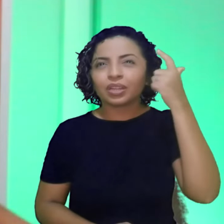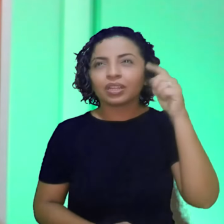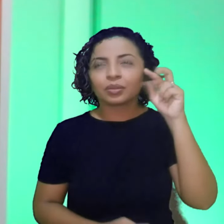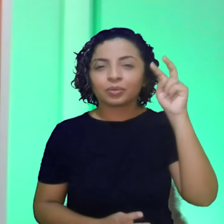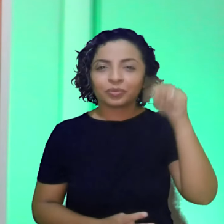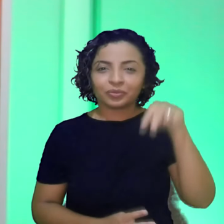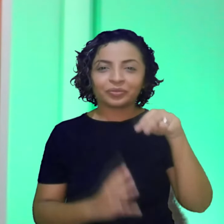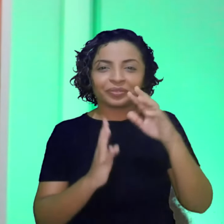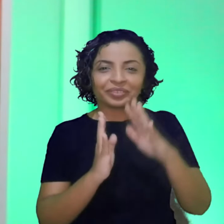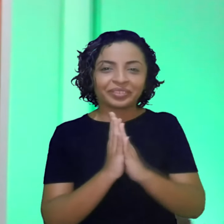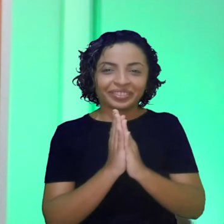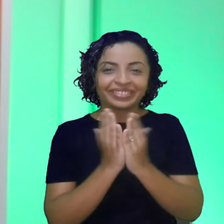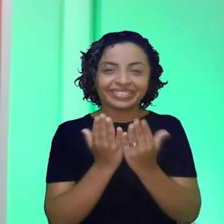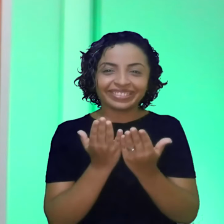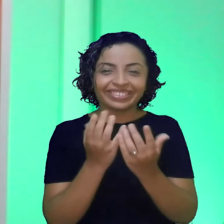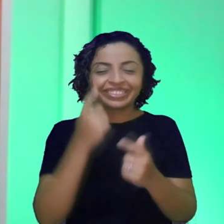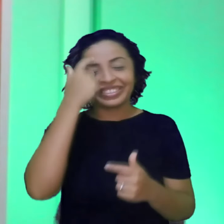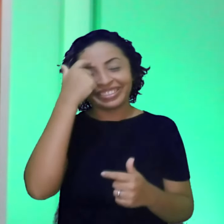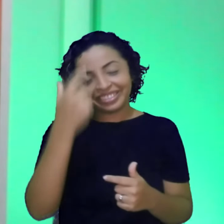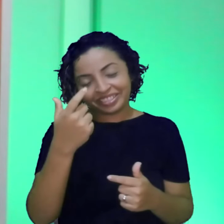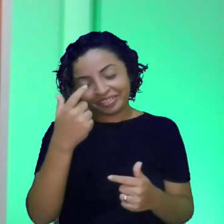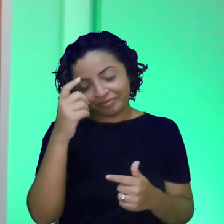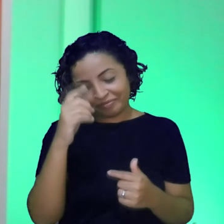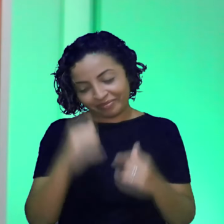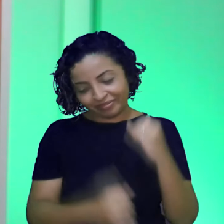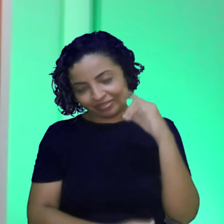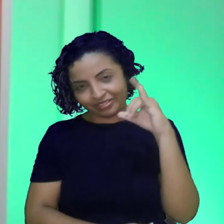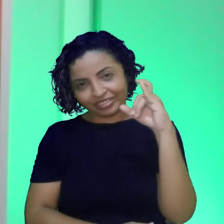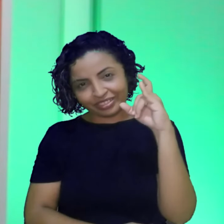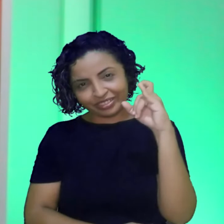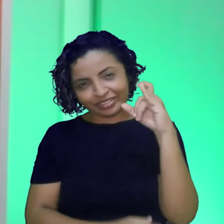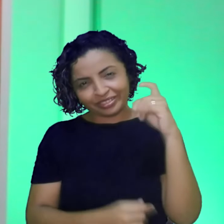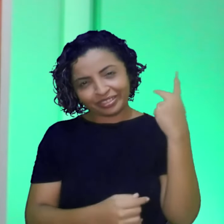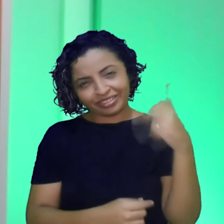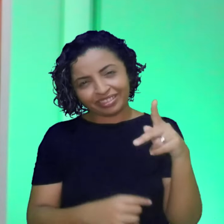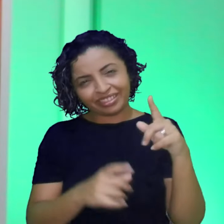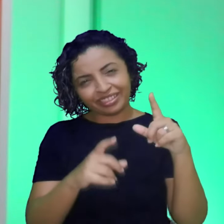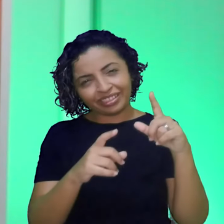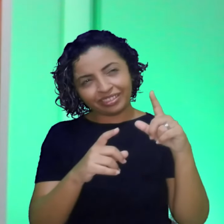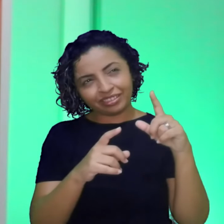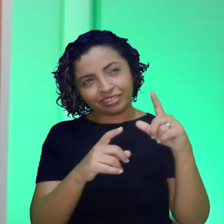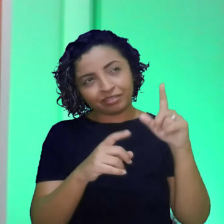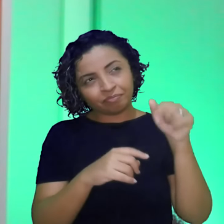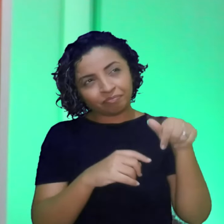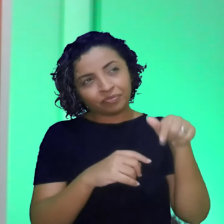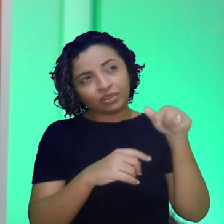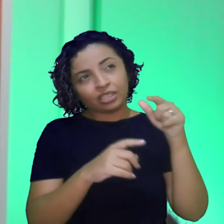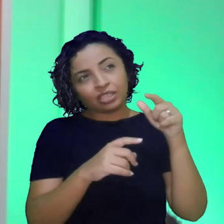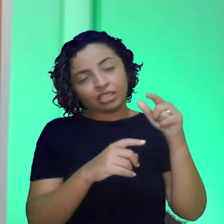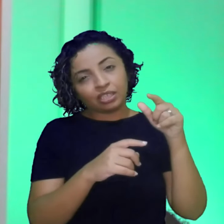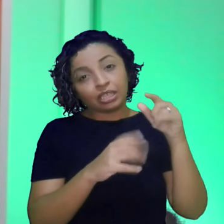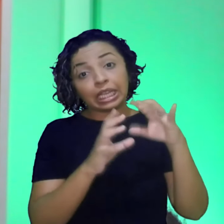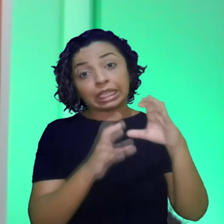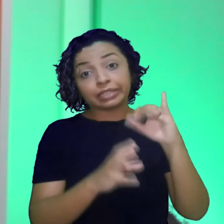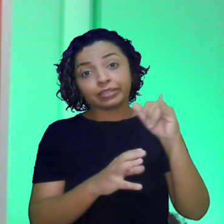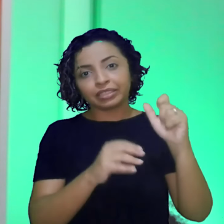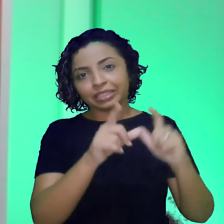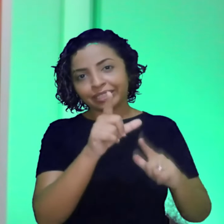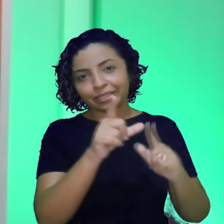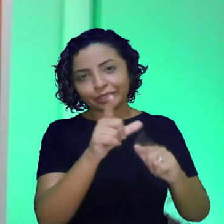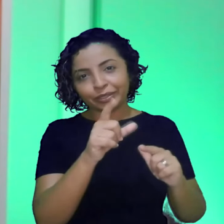aqui, eu lembro de uma postagem no Instagram da Companhia das Letras, do momento desse lançamento, e me chamou, eu